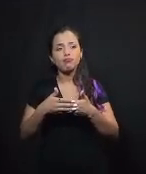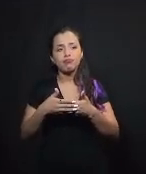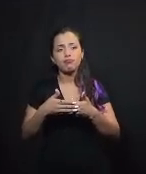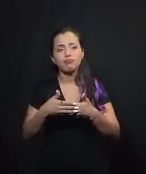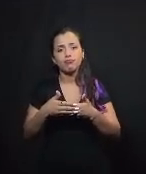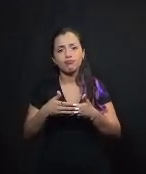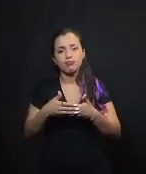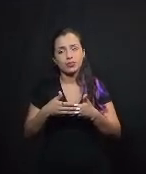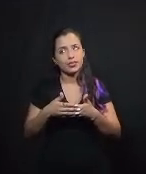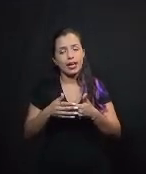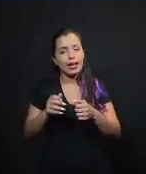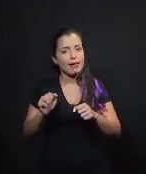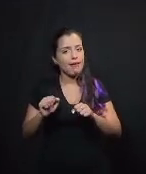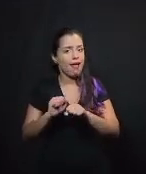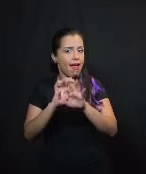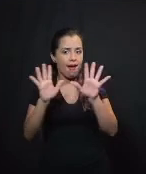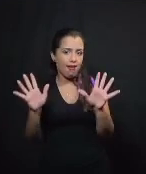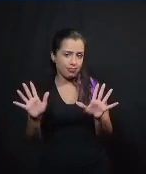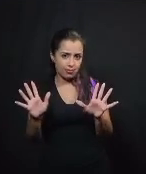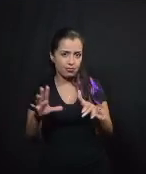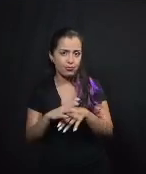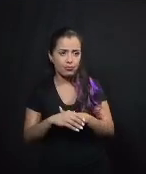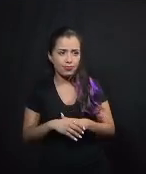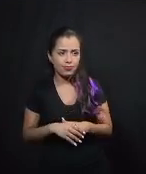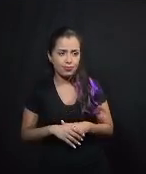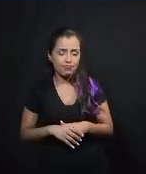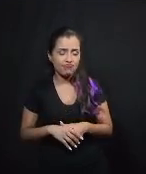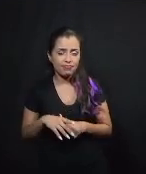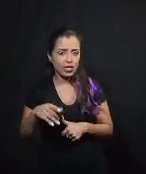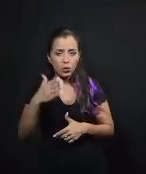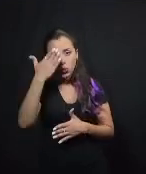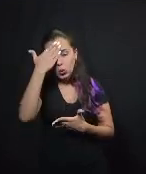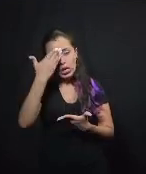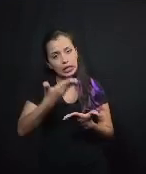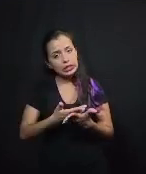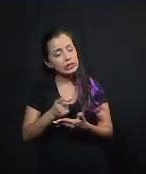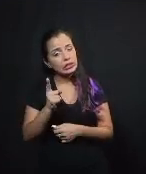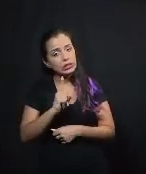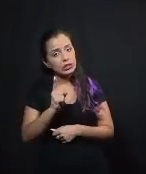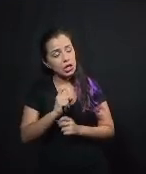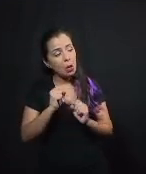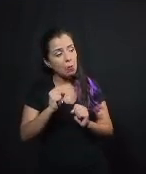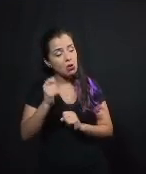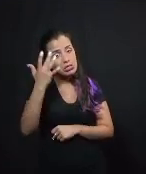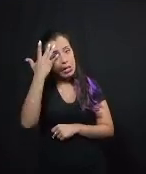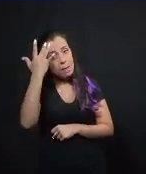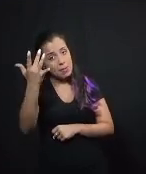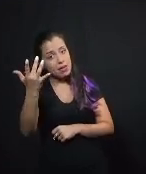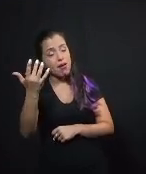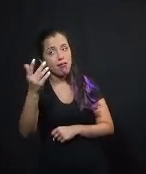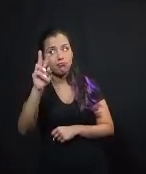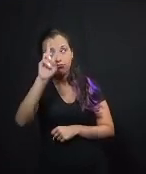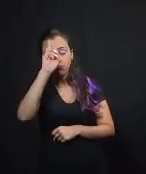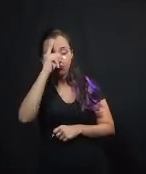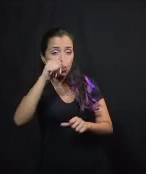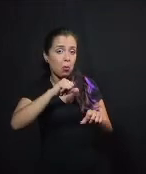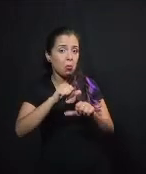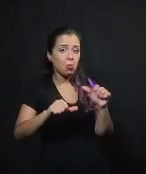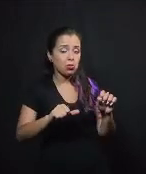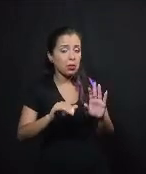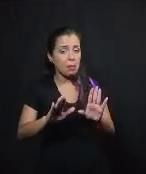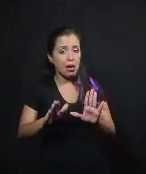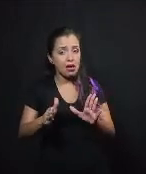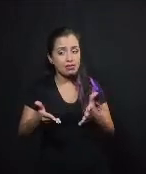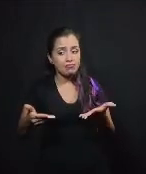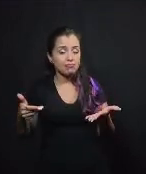golpe clássico. Isso eu não acredito. Pode ser que amanhã eu bata a cabeça na parede, mas isso eu não acredito. Eu acho